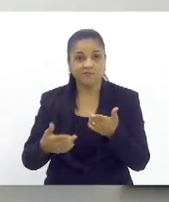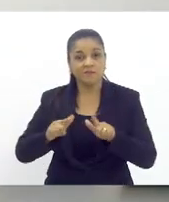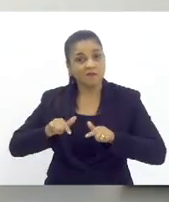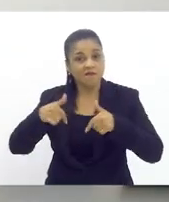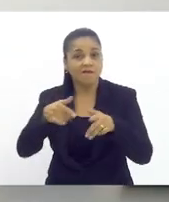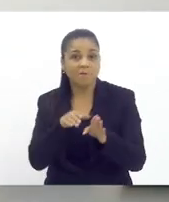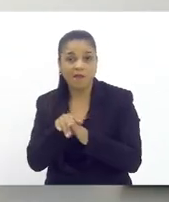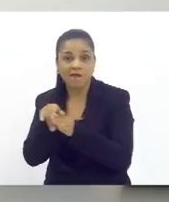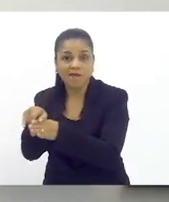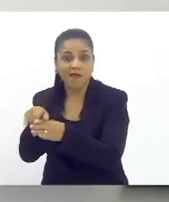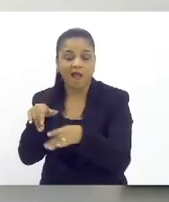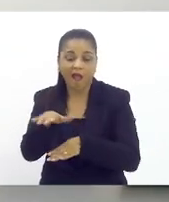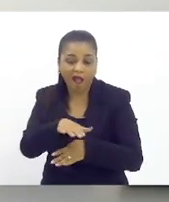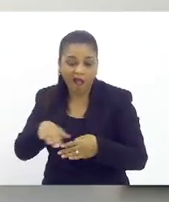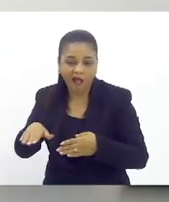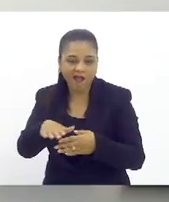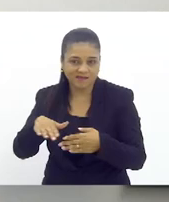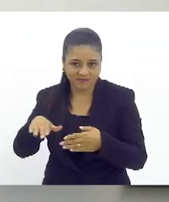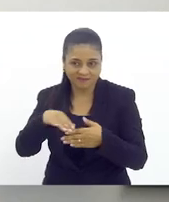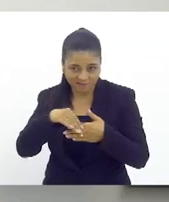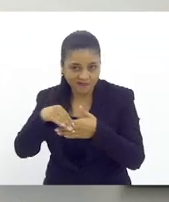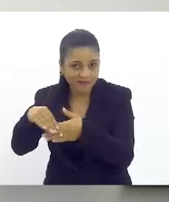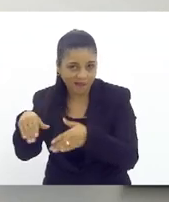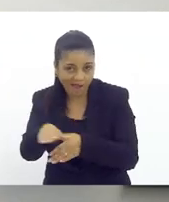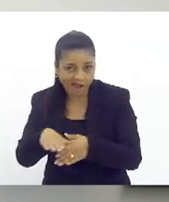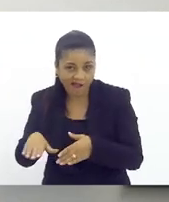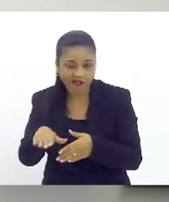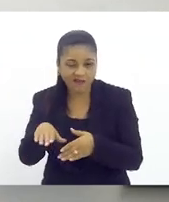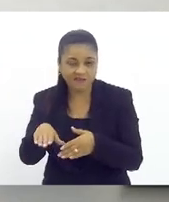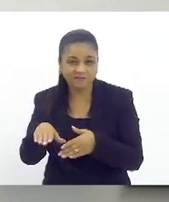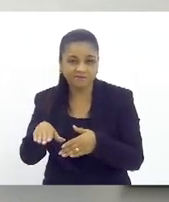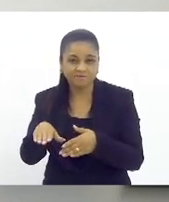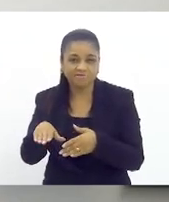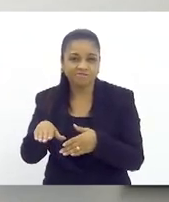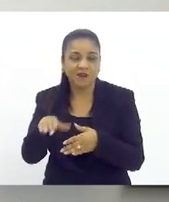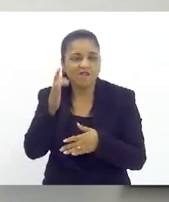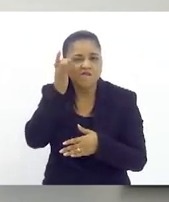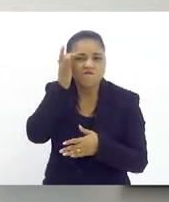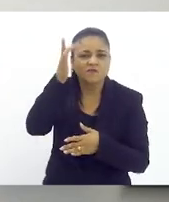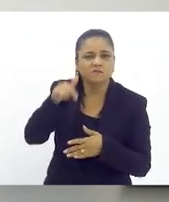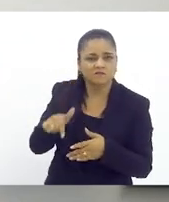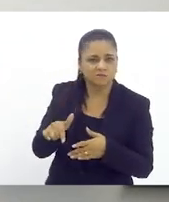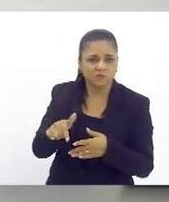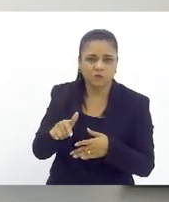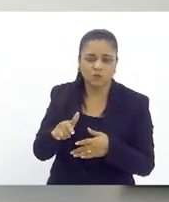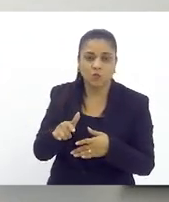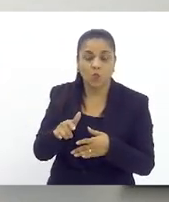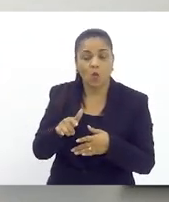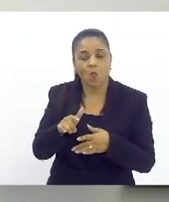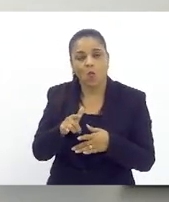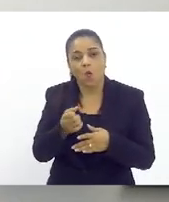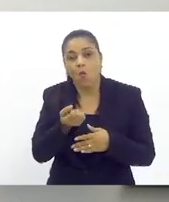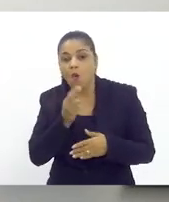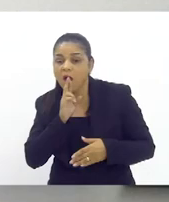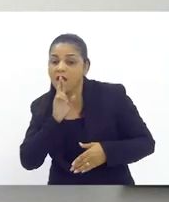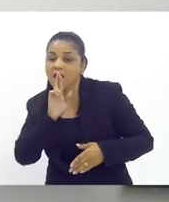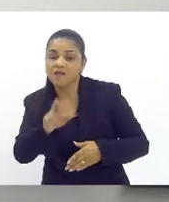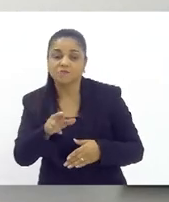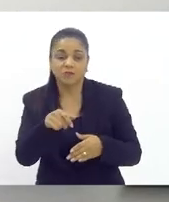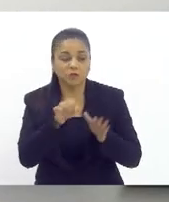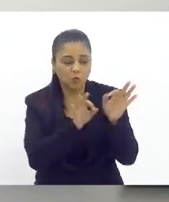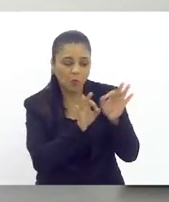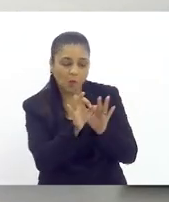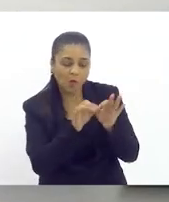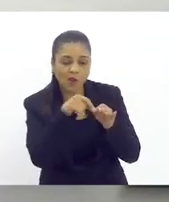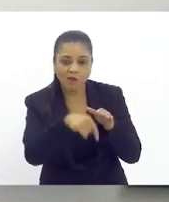guiar áreas onde você teria não só a facilidade mas o melhor resultado da implementação de um programa